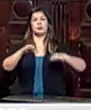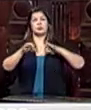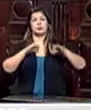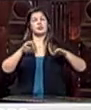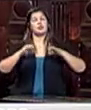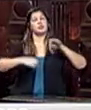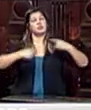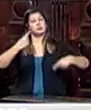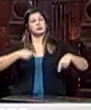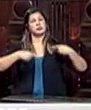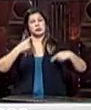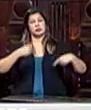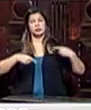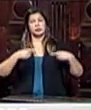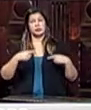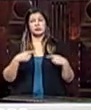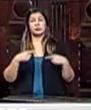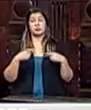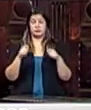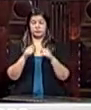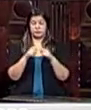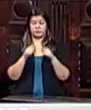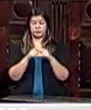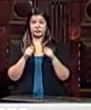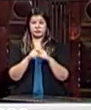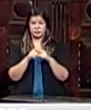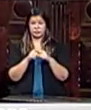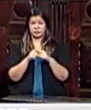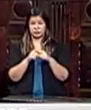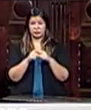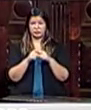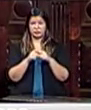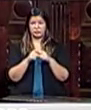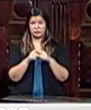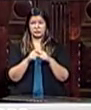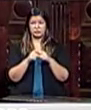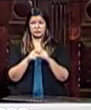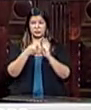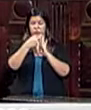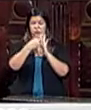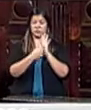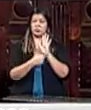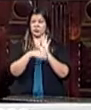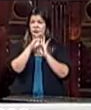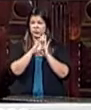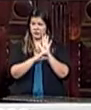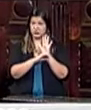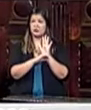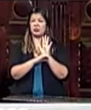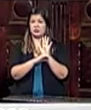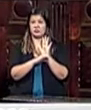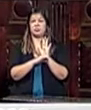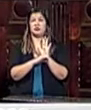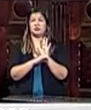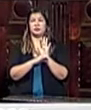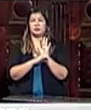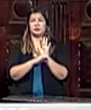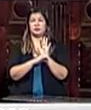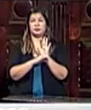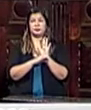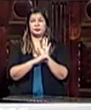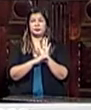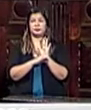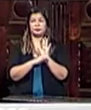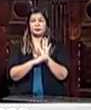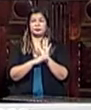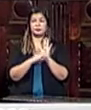político que contrariava o texto constitucional no